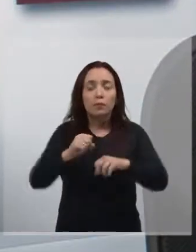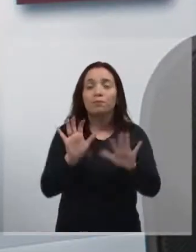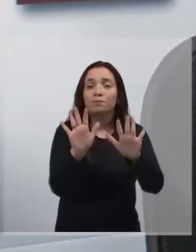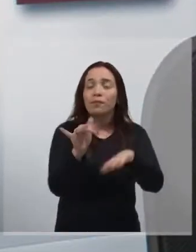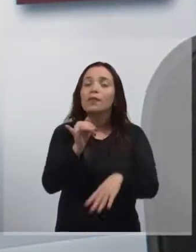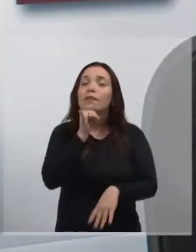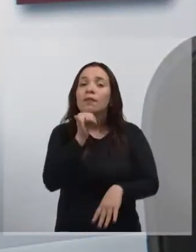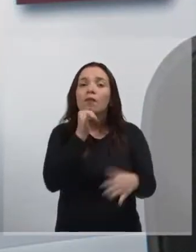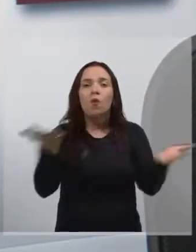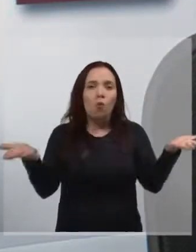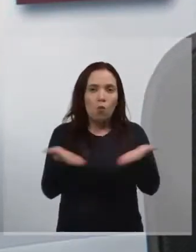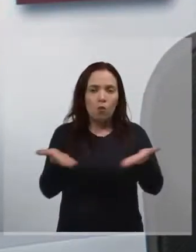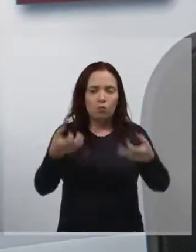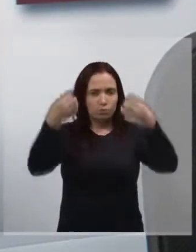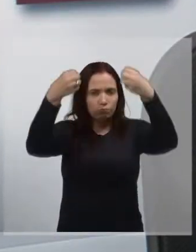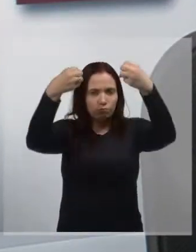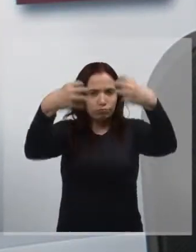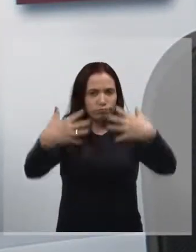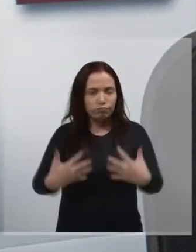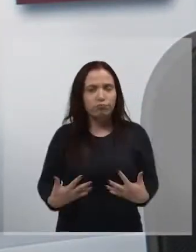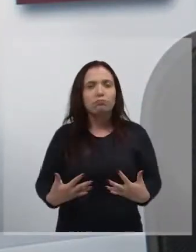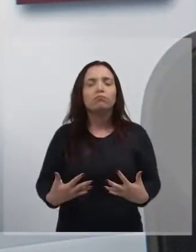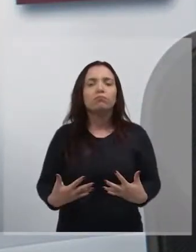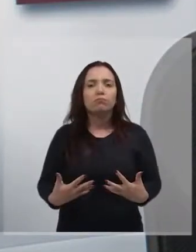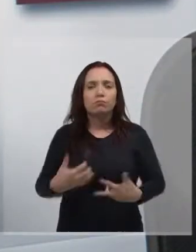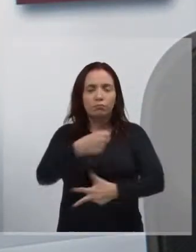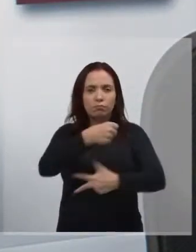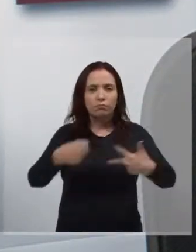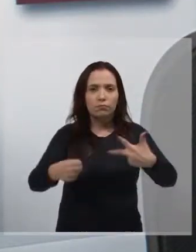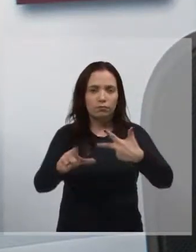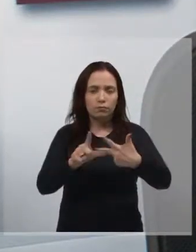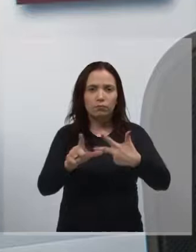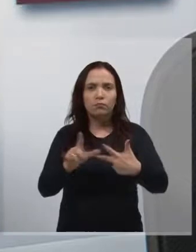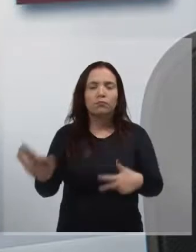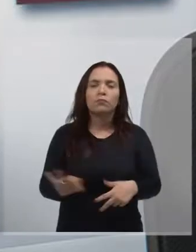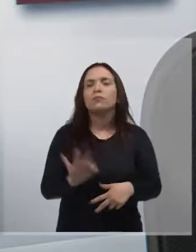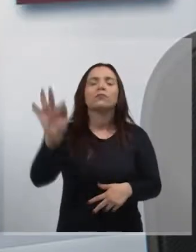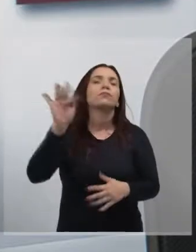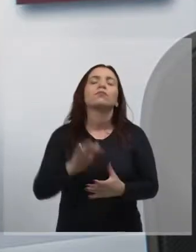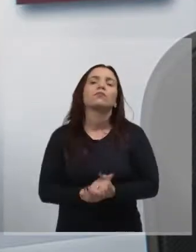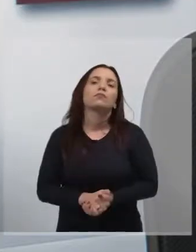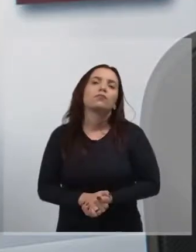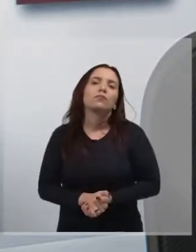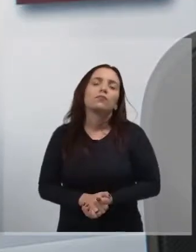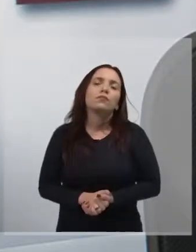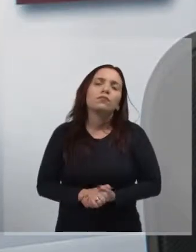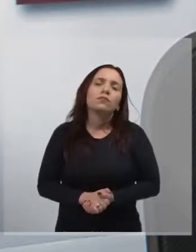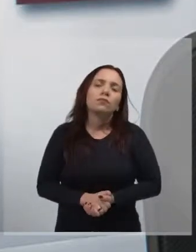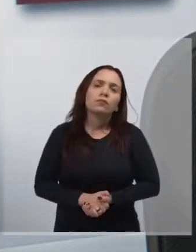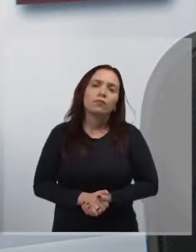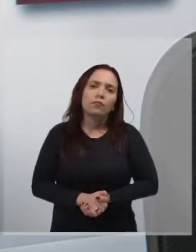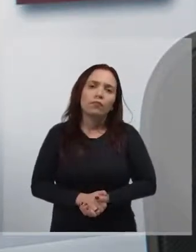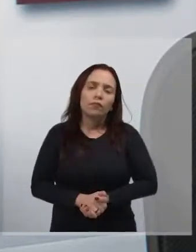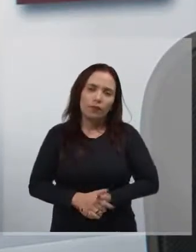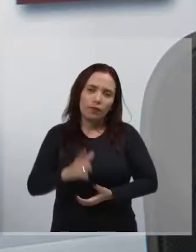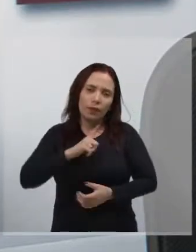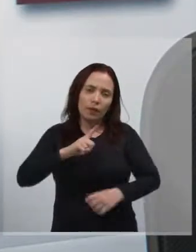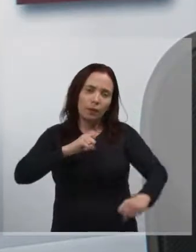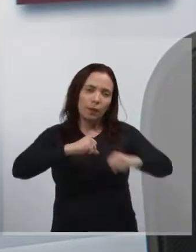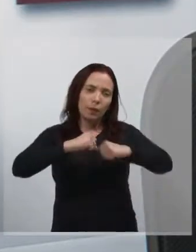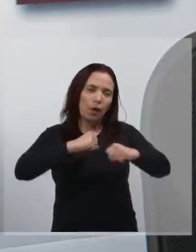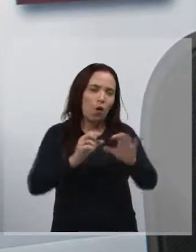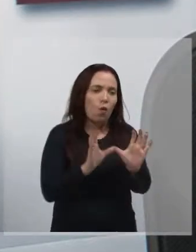colocar o exemplo hoje do nosso Poder Legislativo Federal. Quando você adentra aos debates